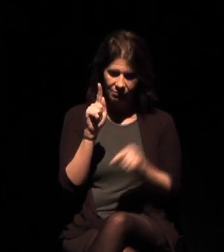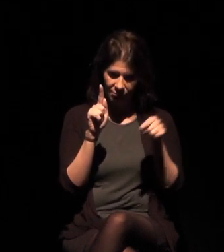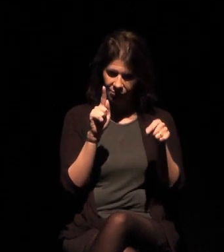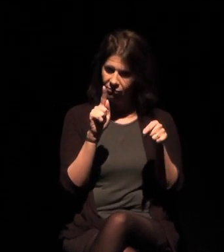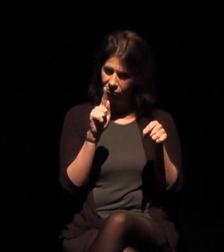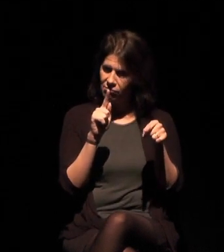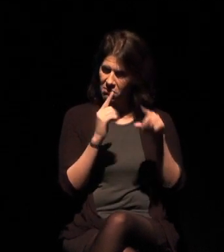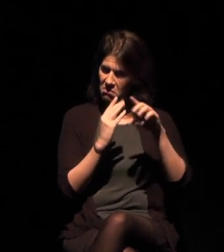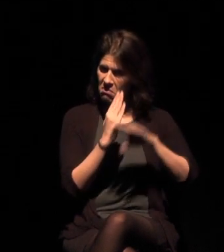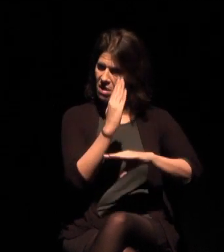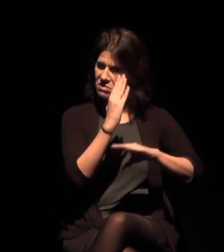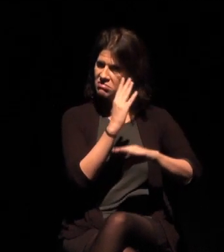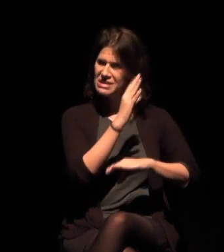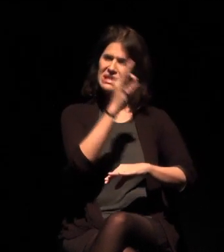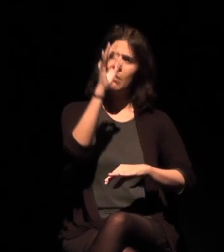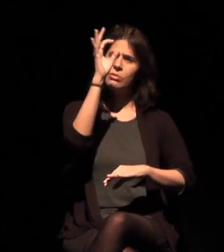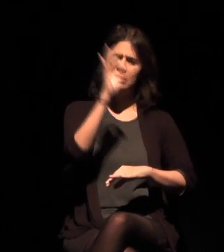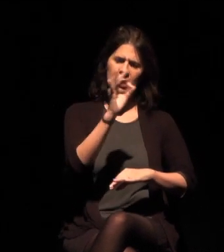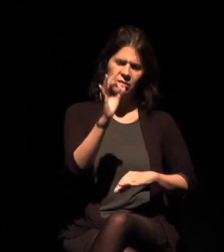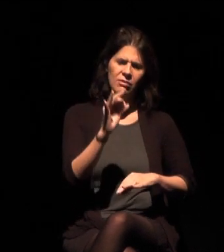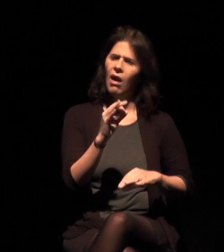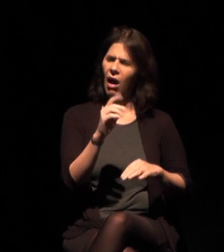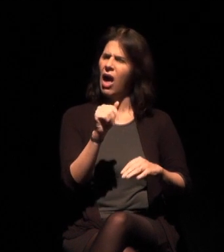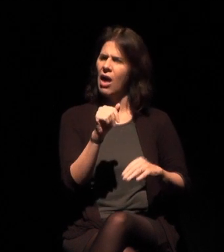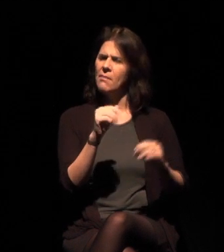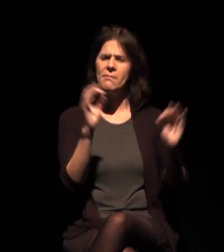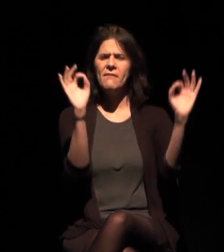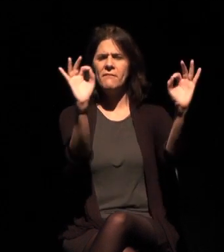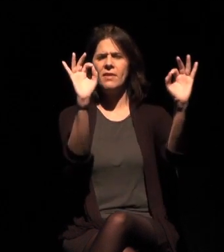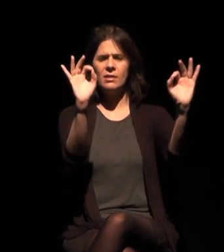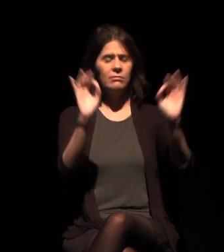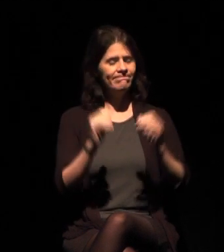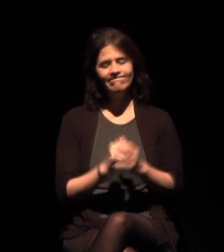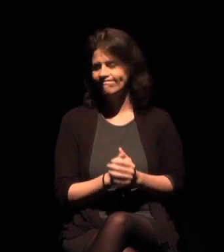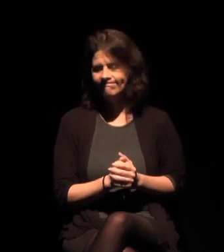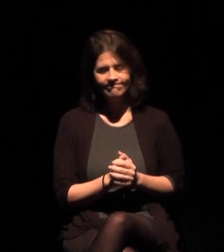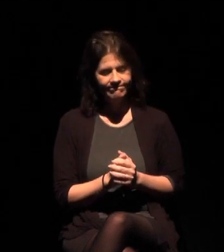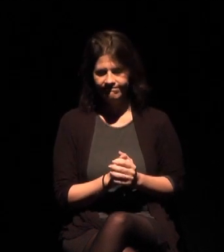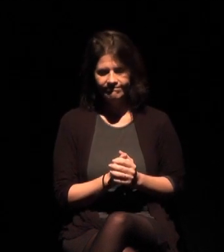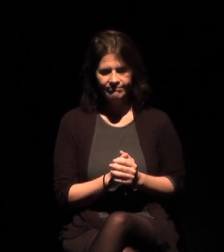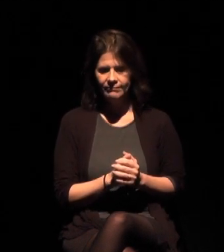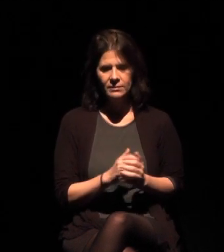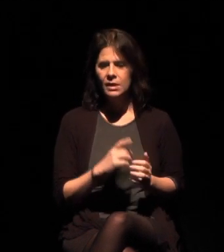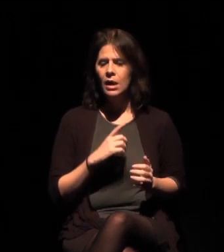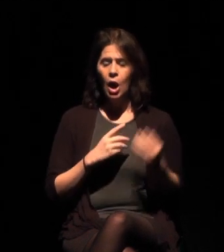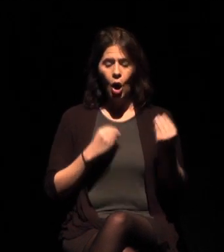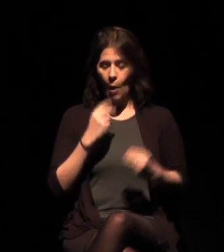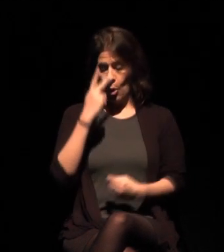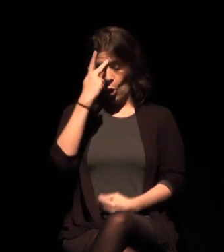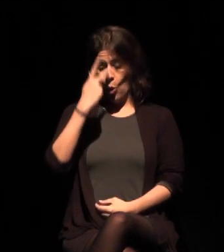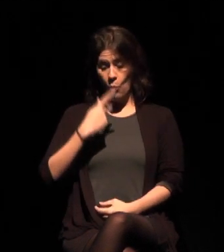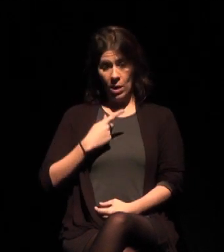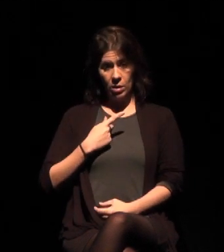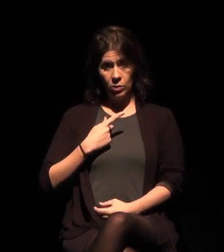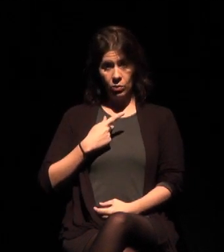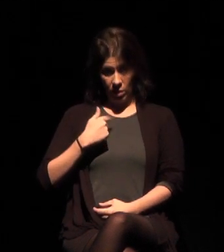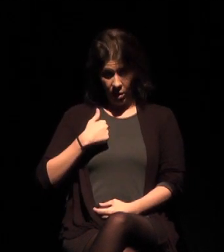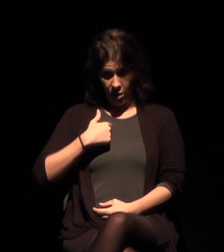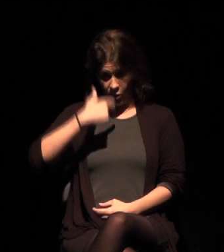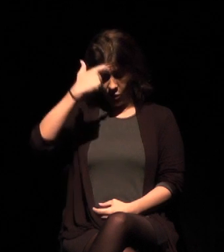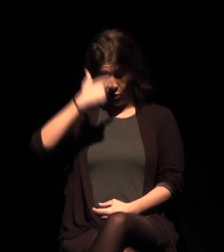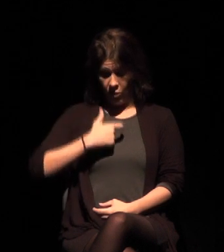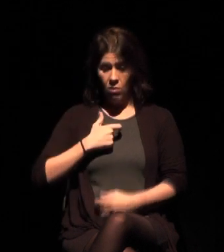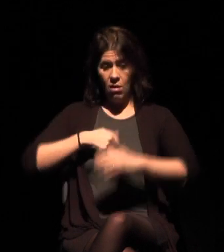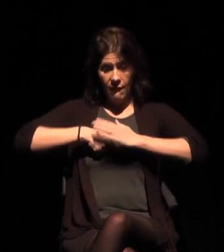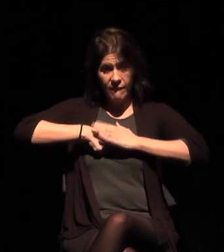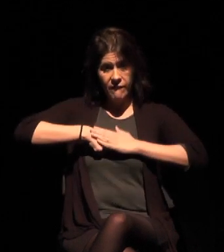está produzindo como ser humano faz resolve os problemas porque inclusive por exemplo se você olhar um programa como o